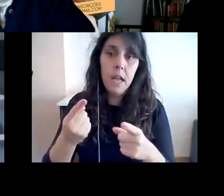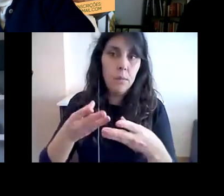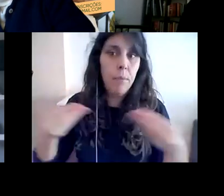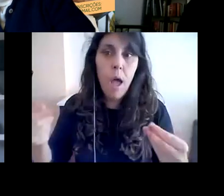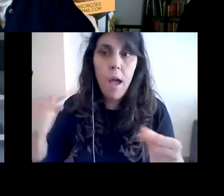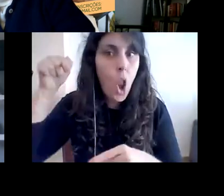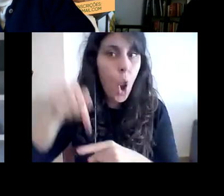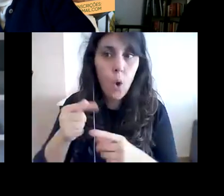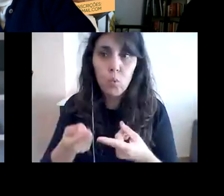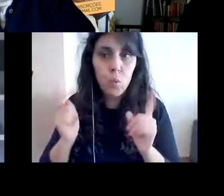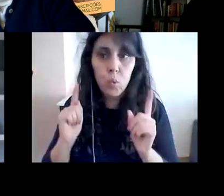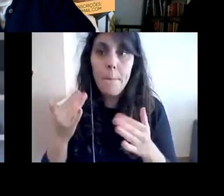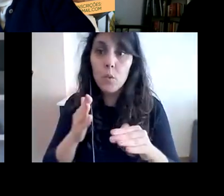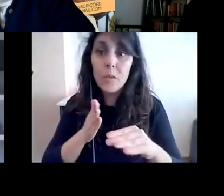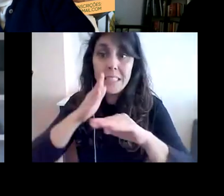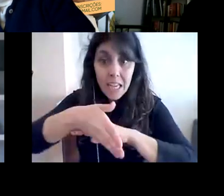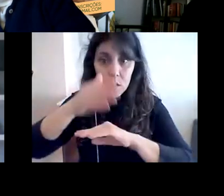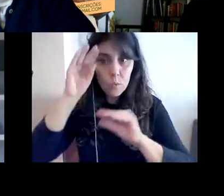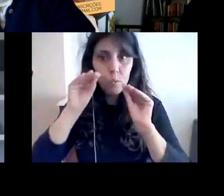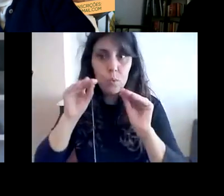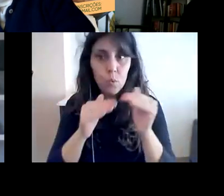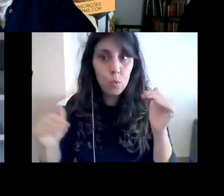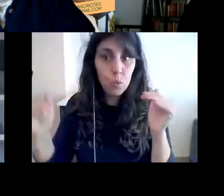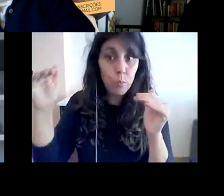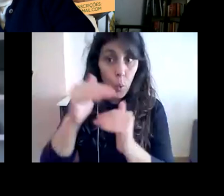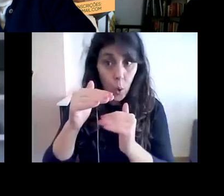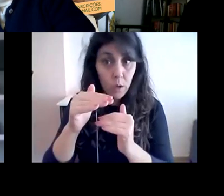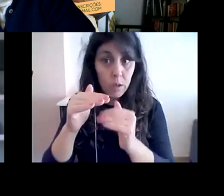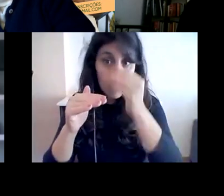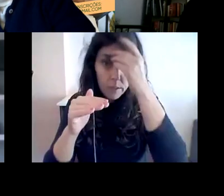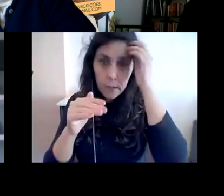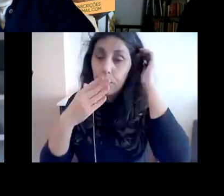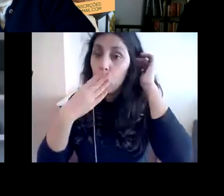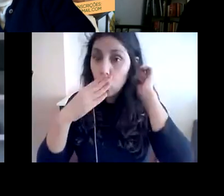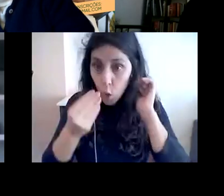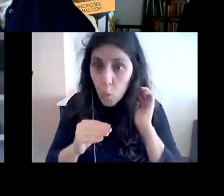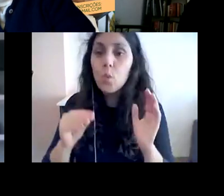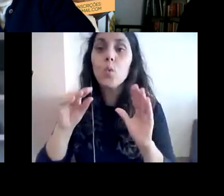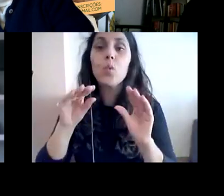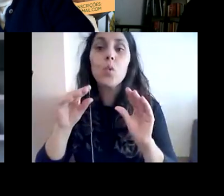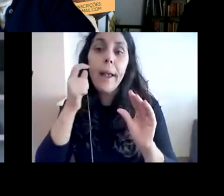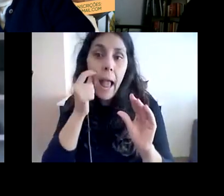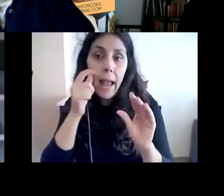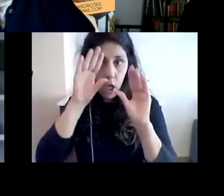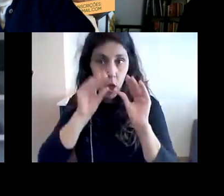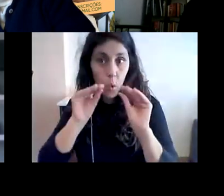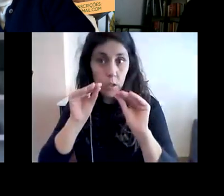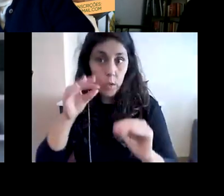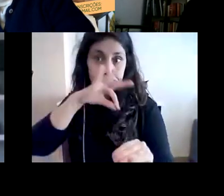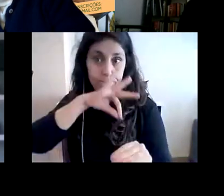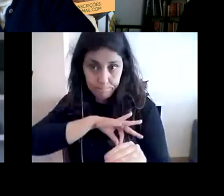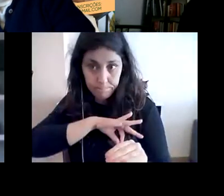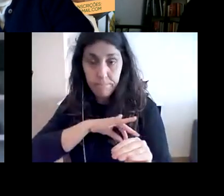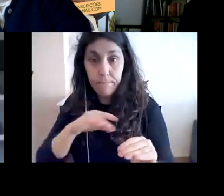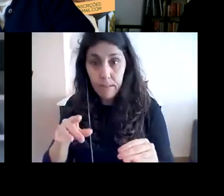o acesso ao ensino superior para o ensino profissional, tendo sido, tendo limitações